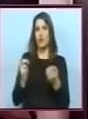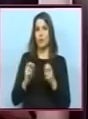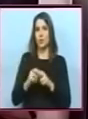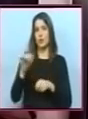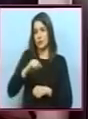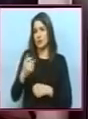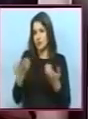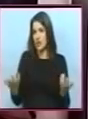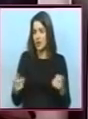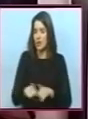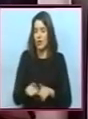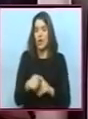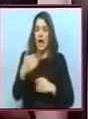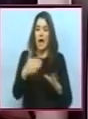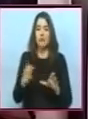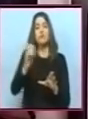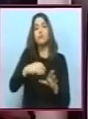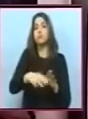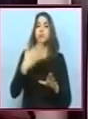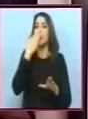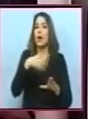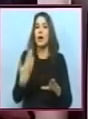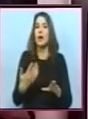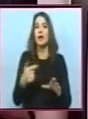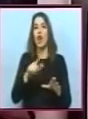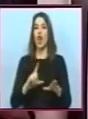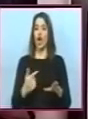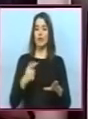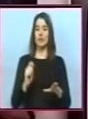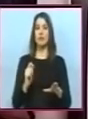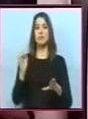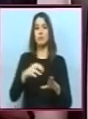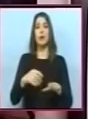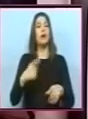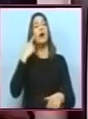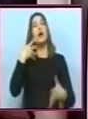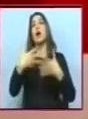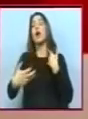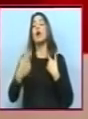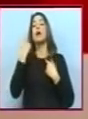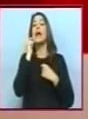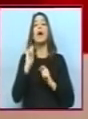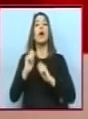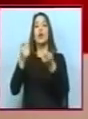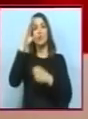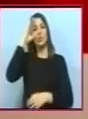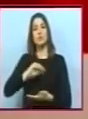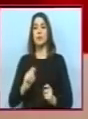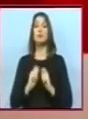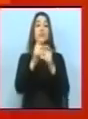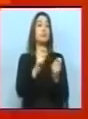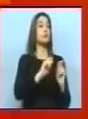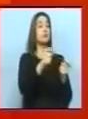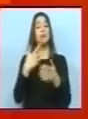a tentar evitar um bocadinho de litigância. E tem resultado em algumas famílias e tem evitado alguma litigância. Agora, claro que não é um método